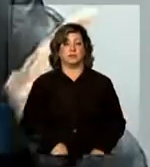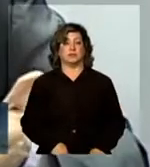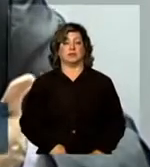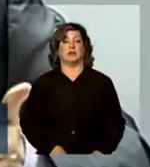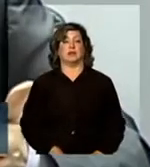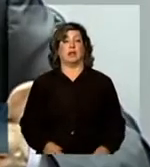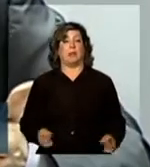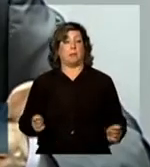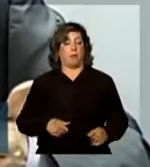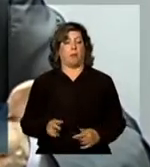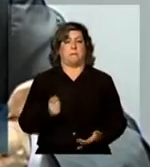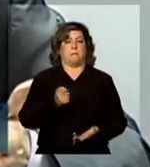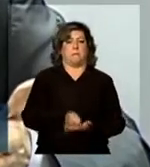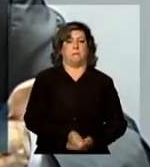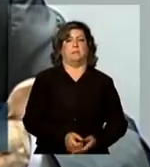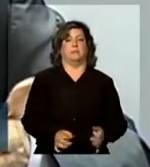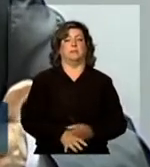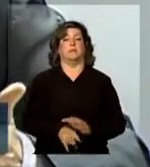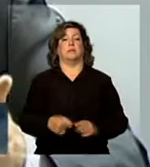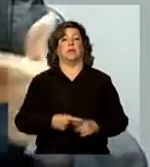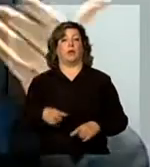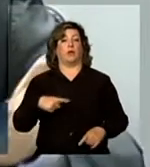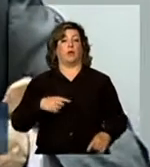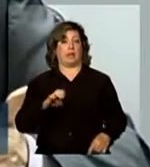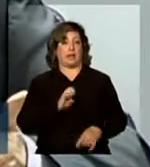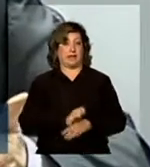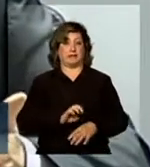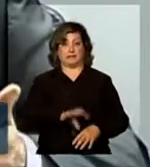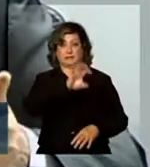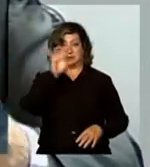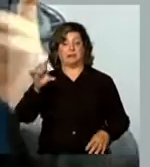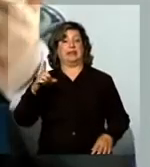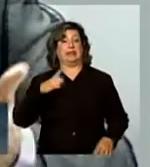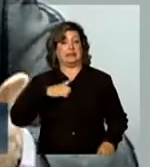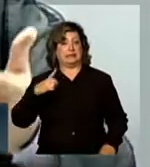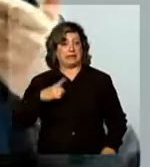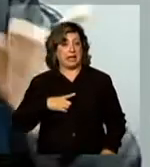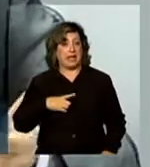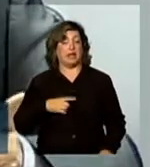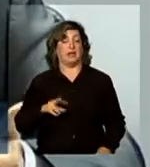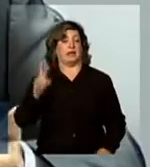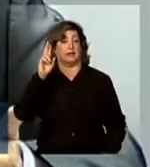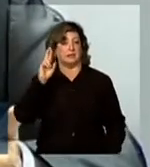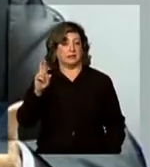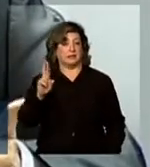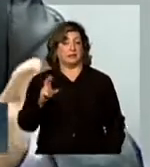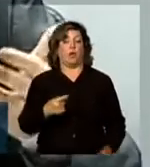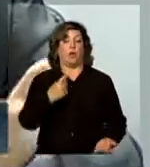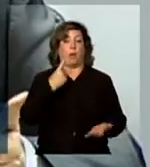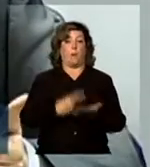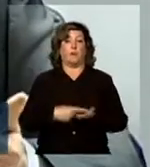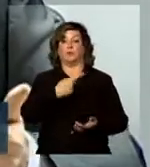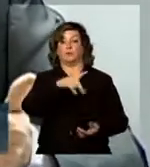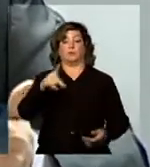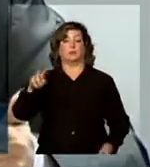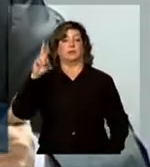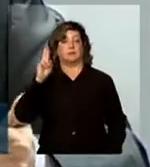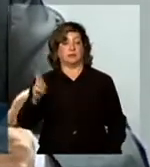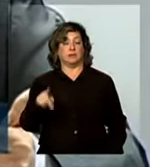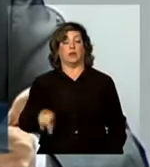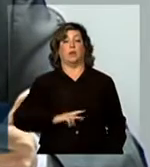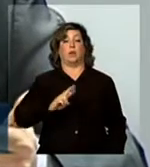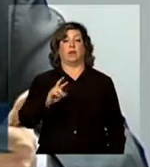é exequível. Os estados têm responsabilidade de cumprir a sua parte no resultado